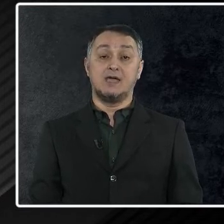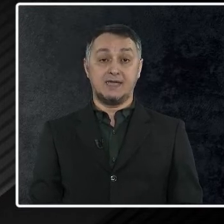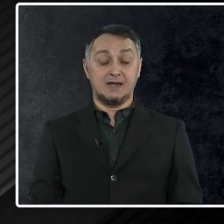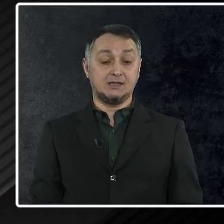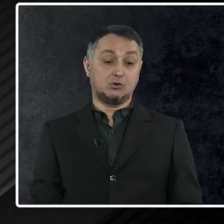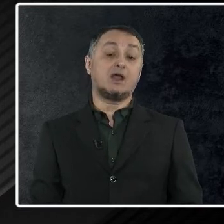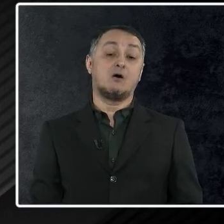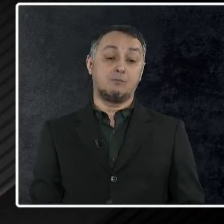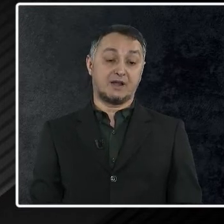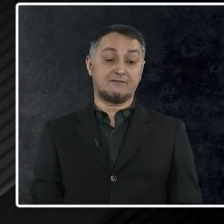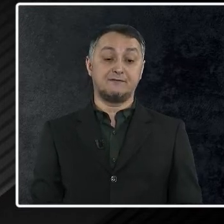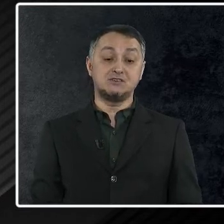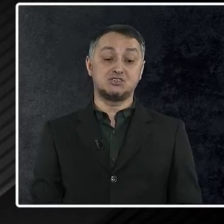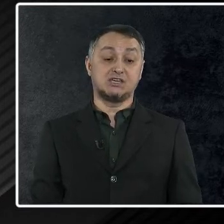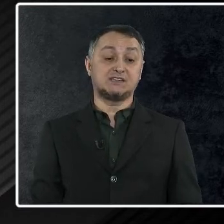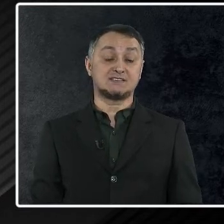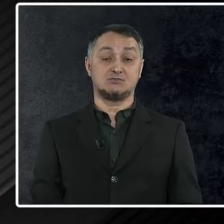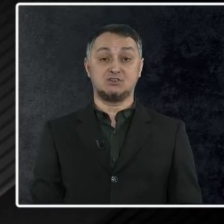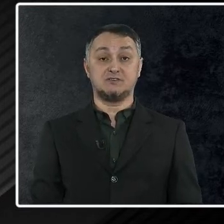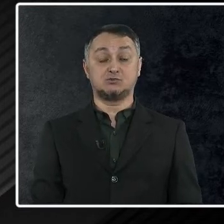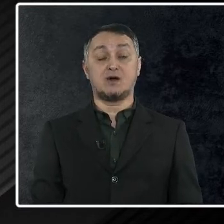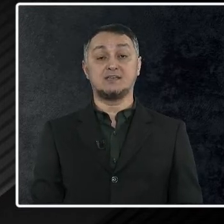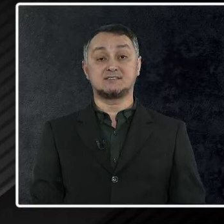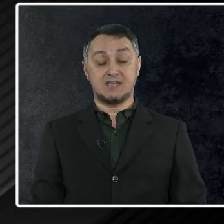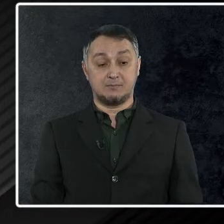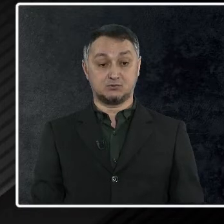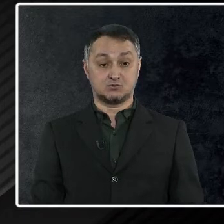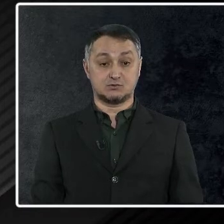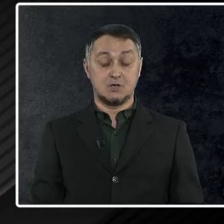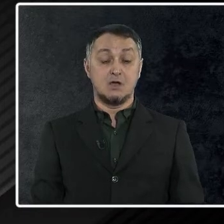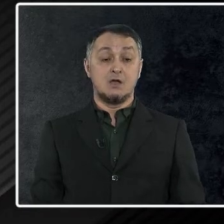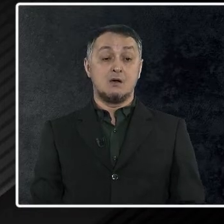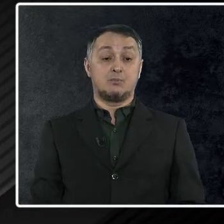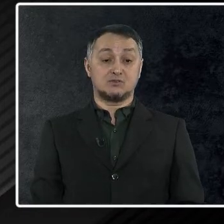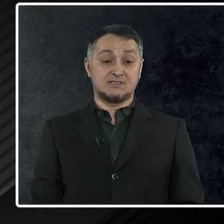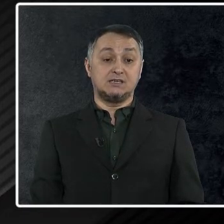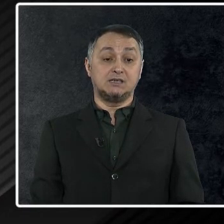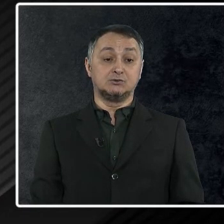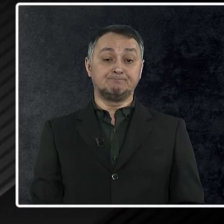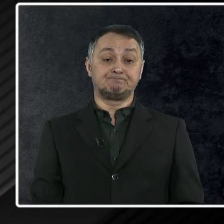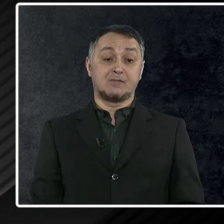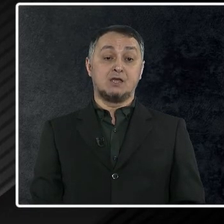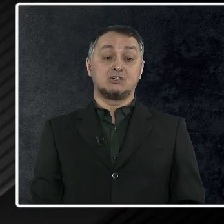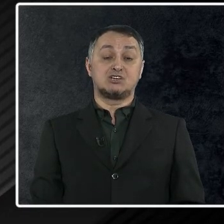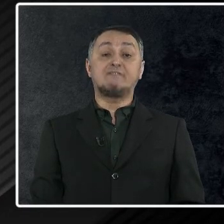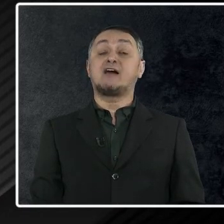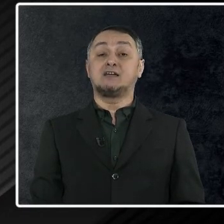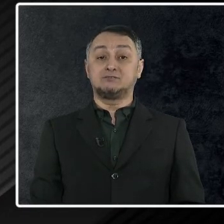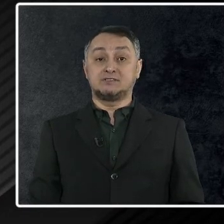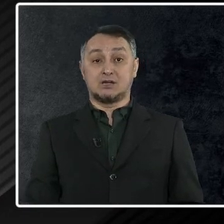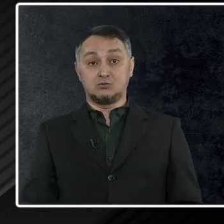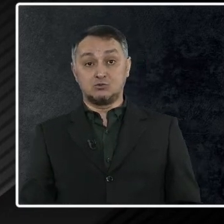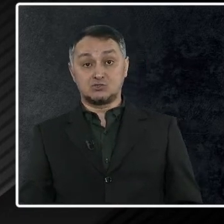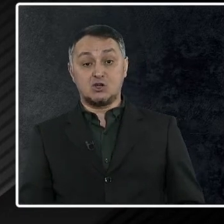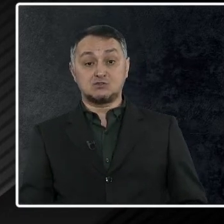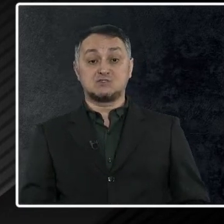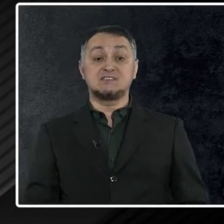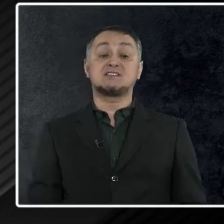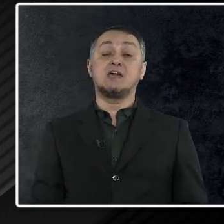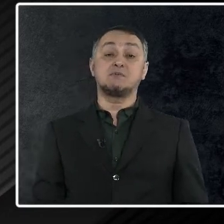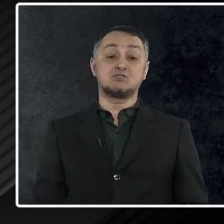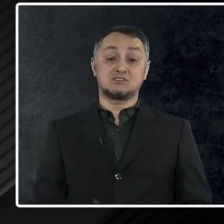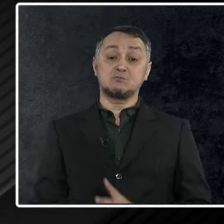prestação eleitoral, para fins de quitação de eventuais débitos. Prosseguindo, já falando então dos